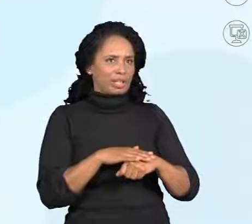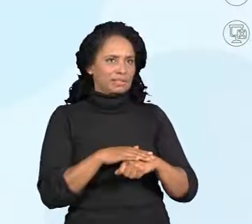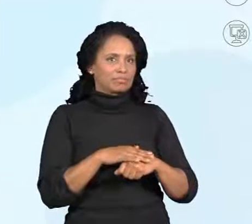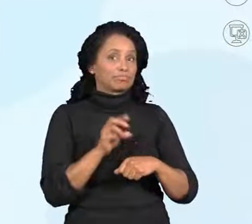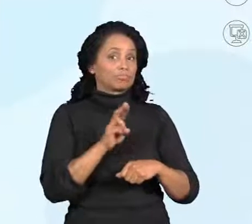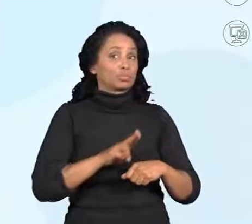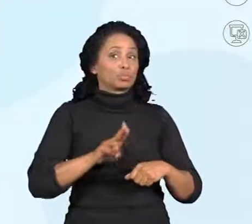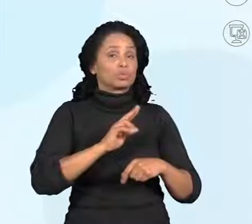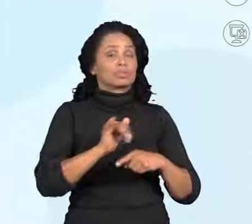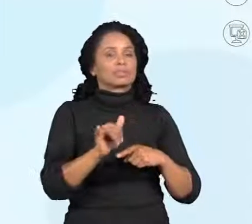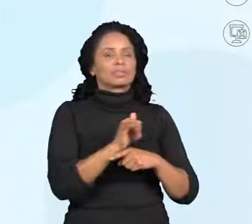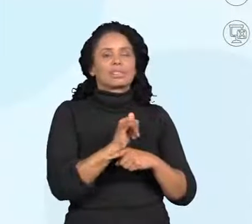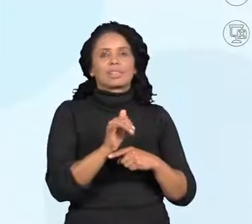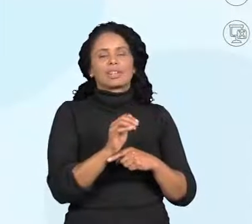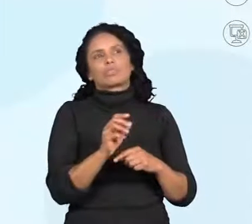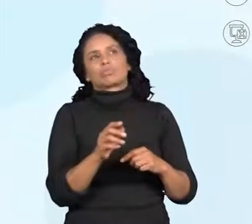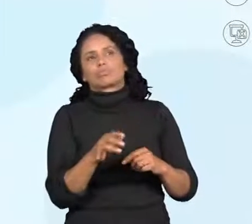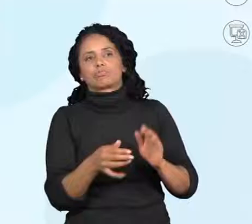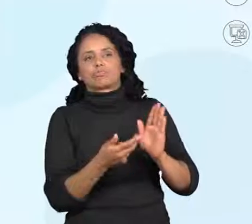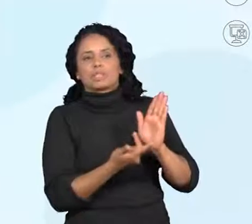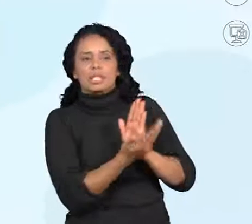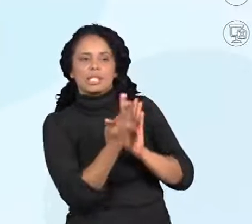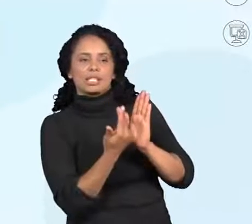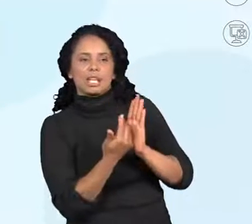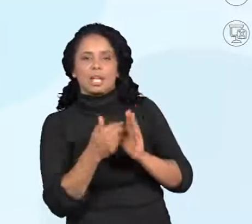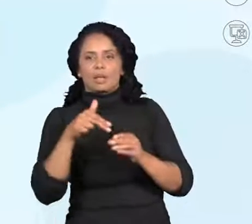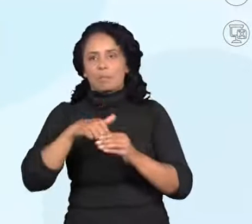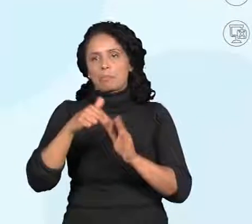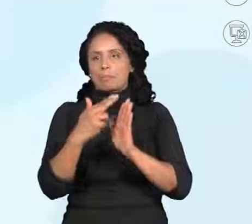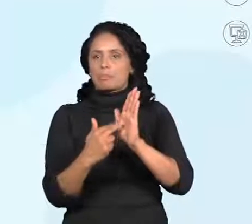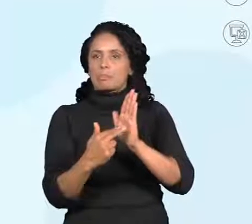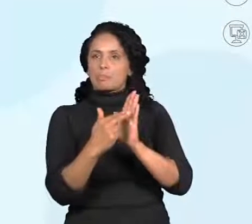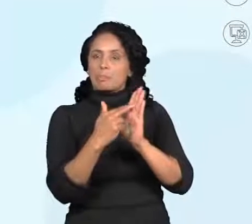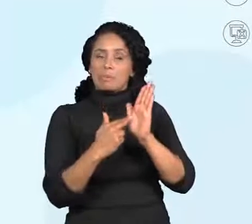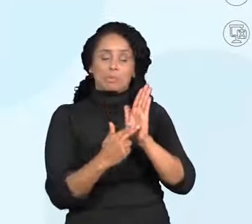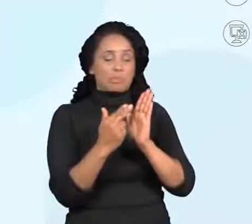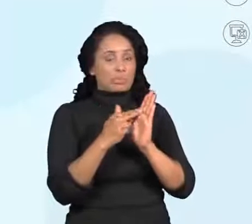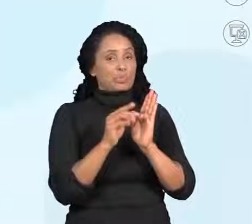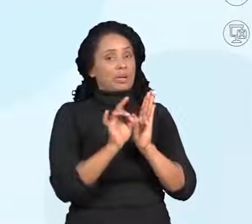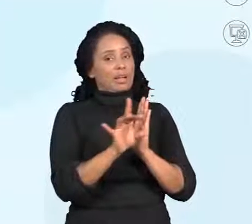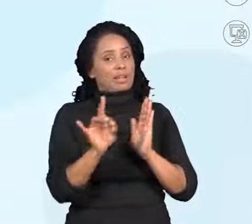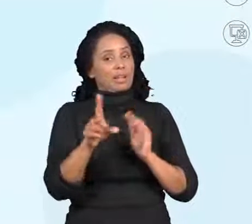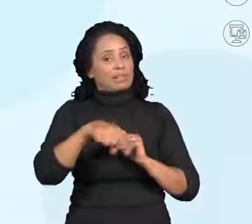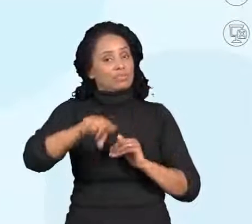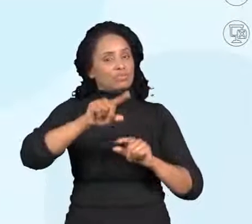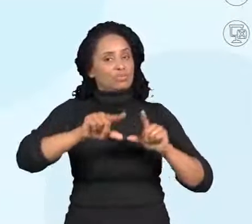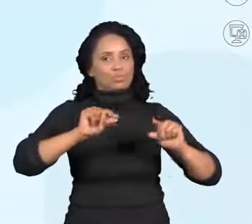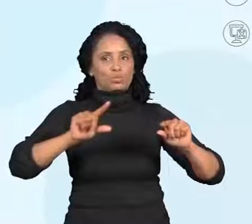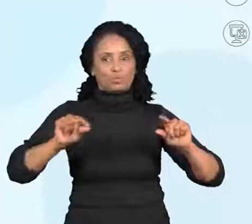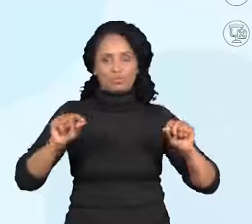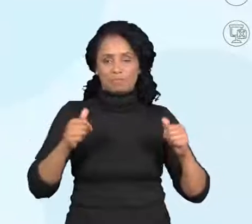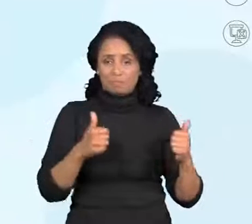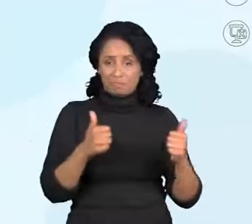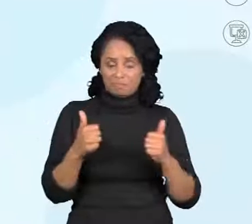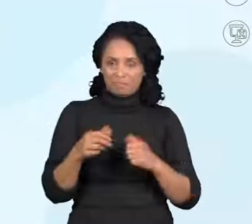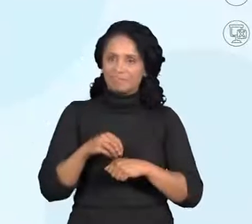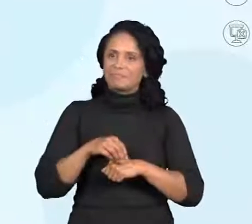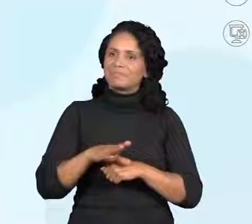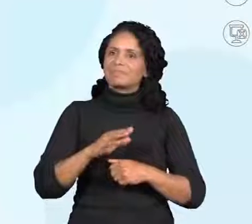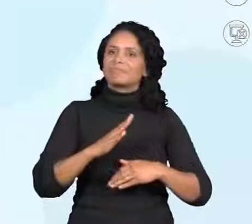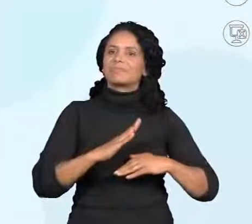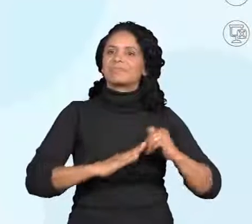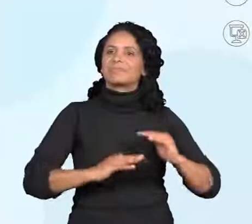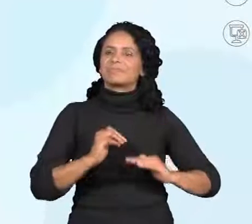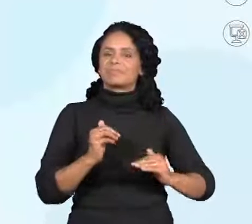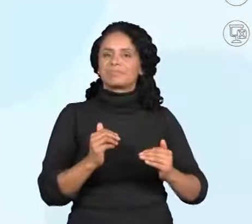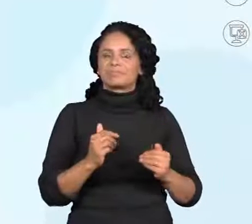modalidades que a gente viu aí, desenho ou pintura. Ficou Beleza? bonito, hein, com essa cara de bravo, hein? Então, sugestão da atividade, na verdade, ali, professora, eu estava vendo o